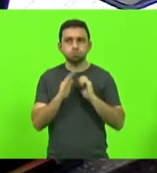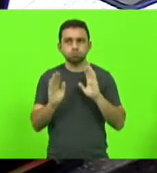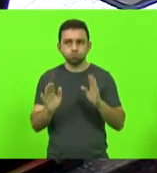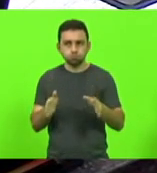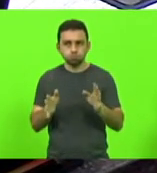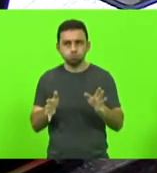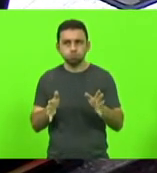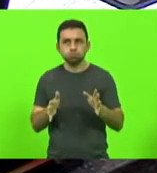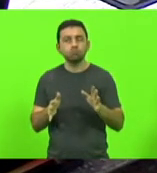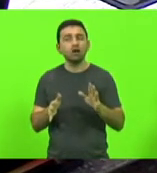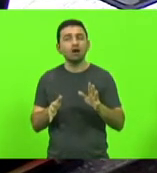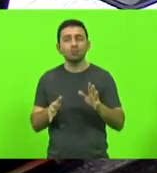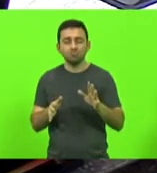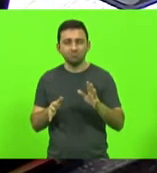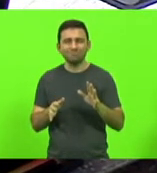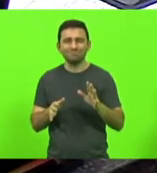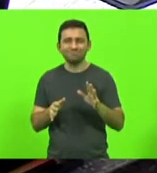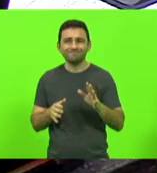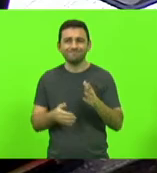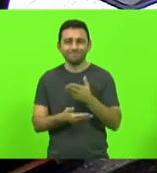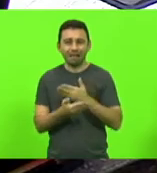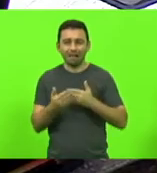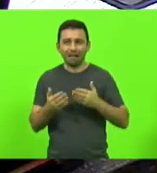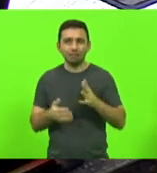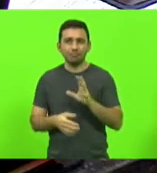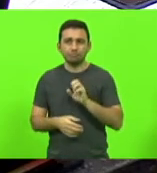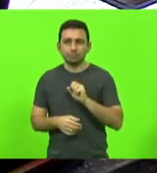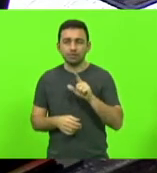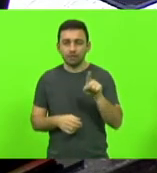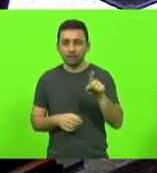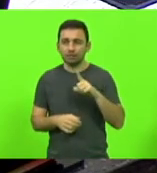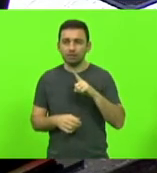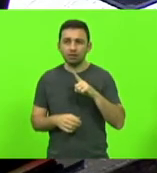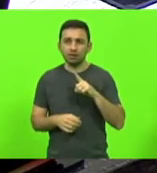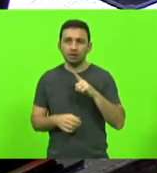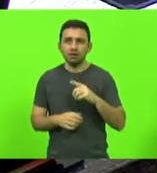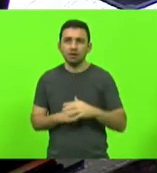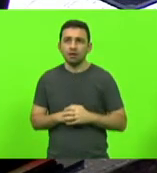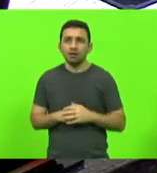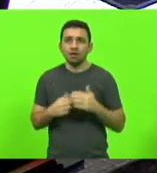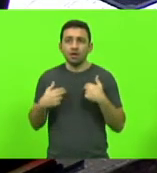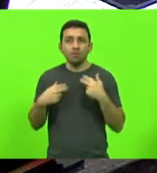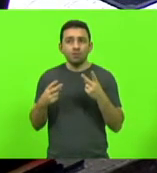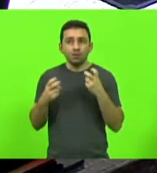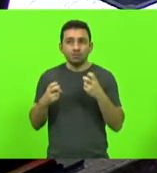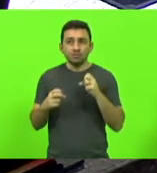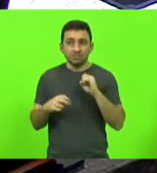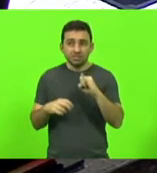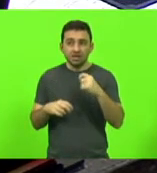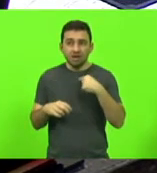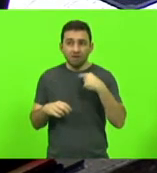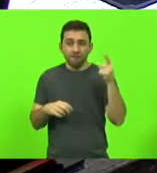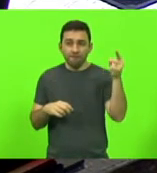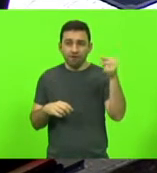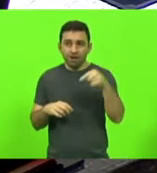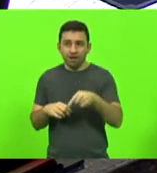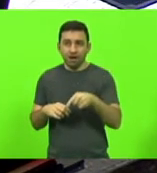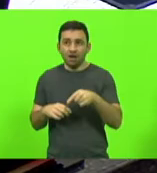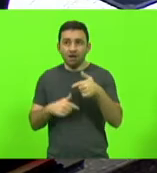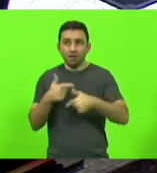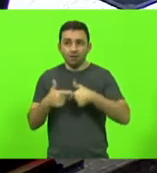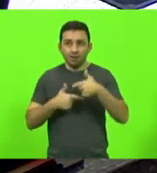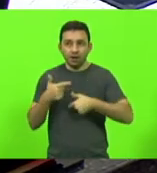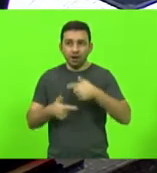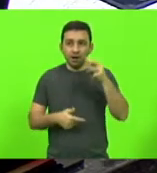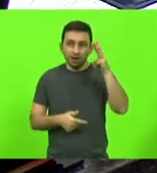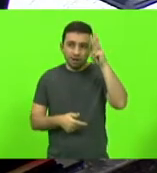pegando de novo. E eu vejo da seguinte forma, se eu vou me deslocar de lá para cá para trabalhar na